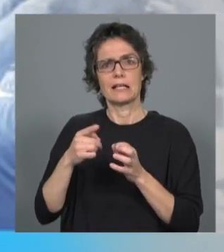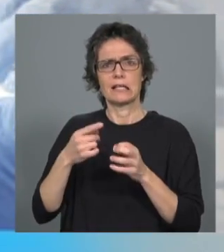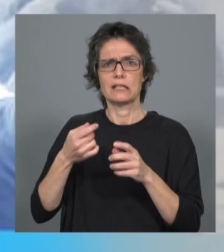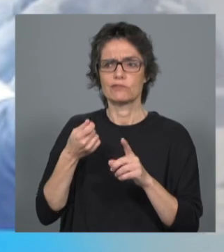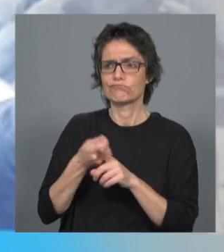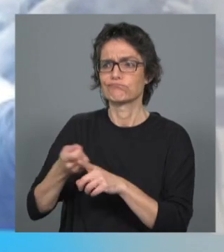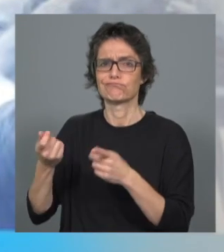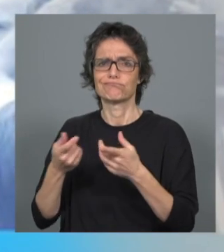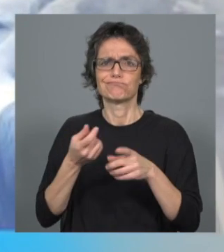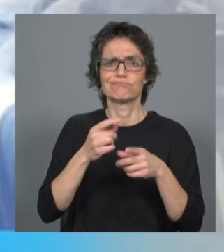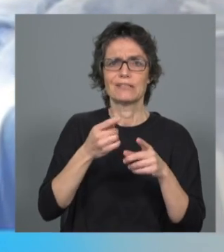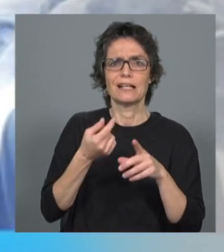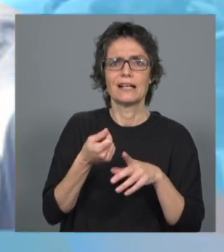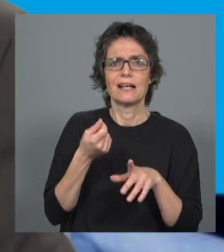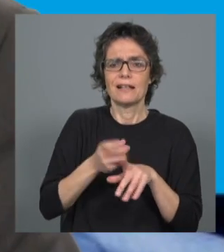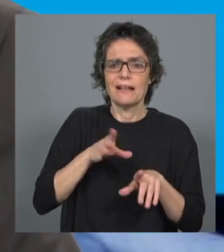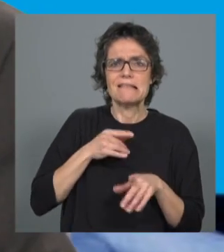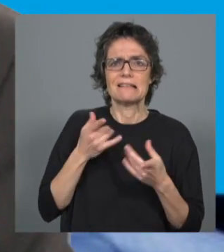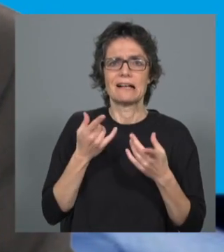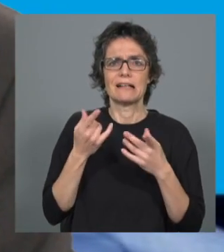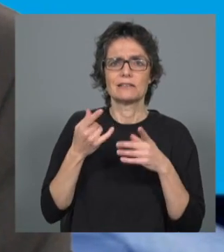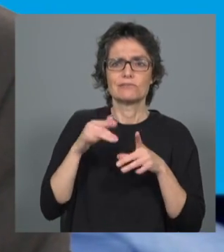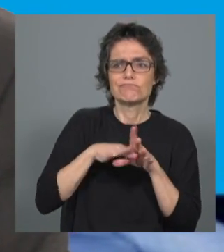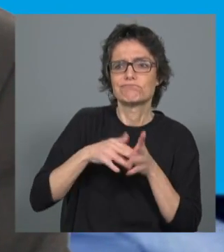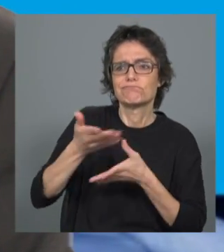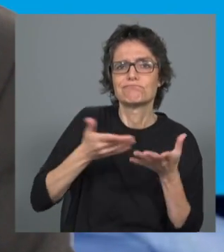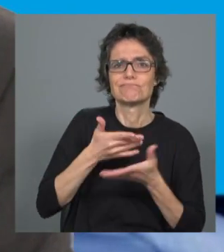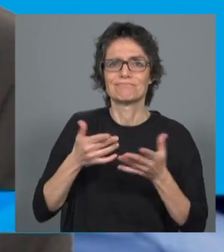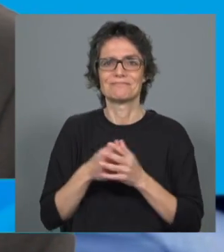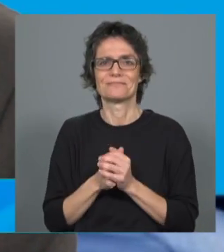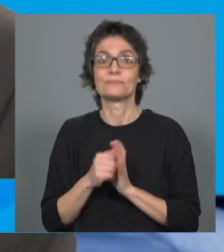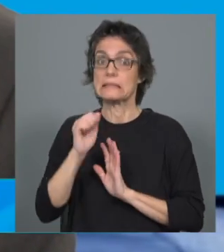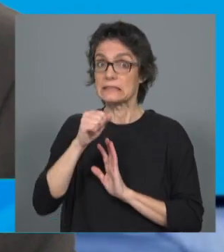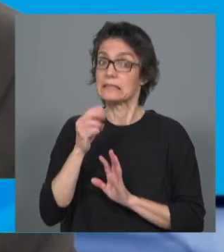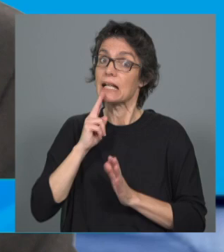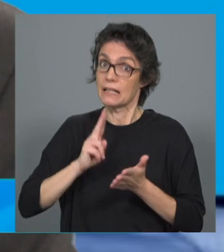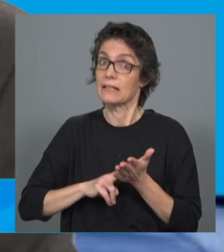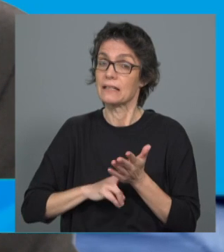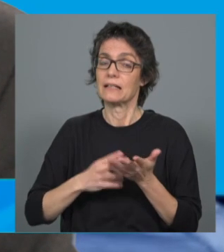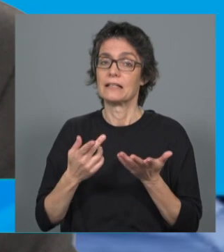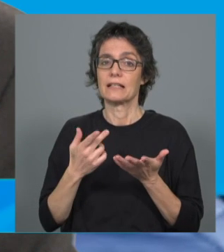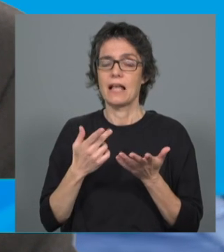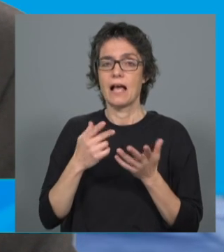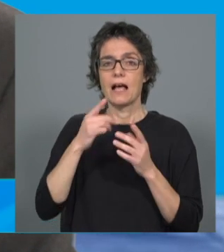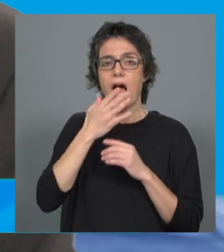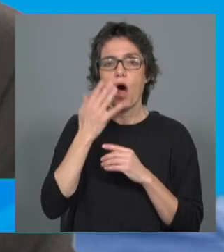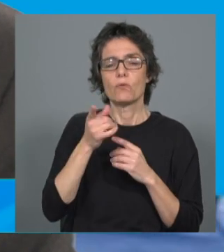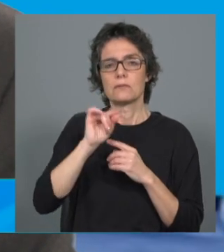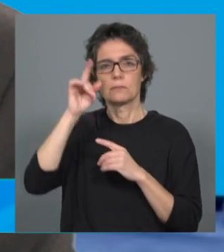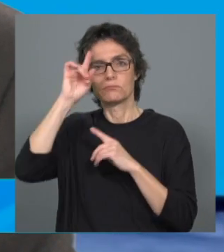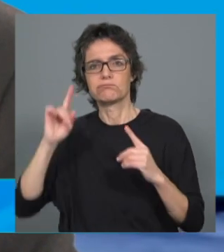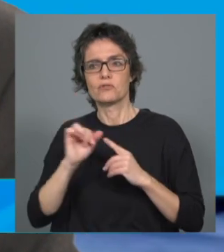em diversas temáticas, não é? É verdade. Os nossos alunos e os nossos professores têm,